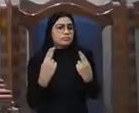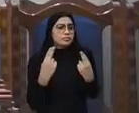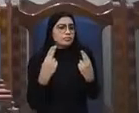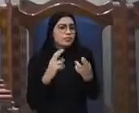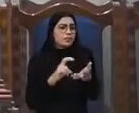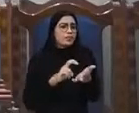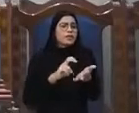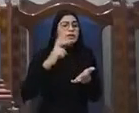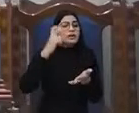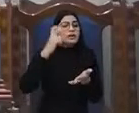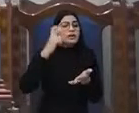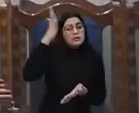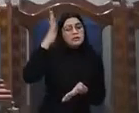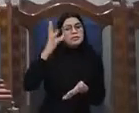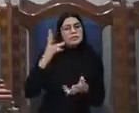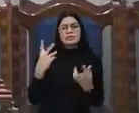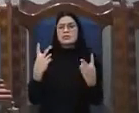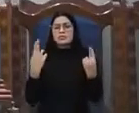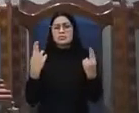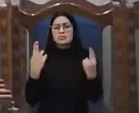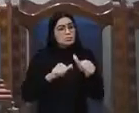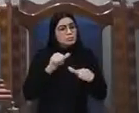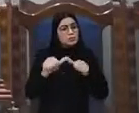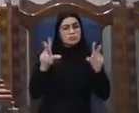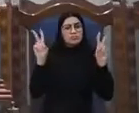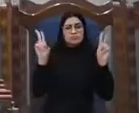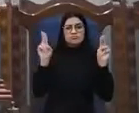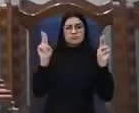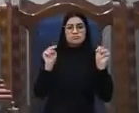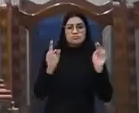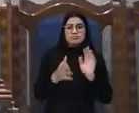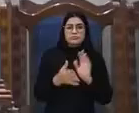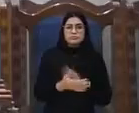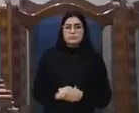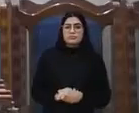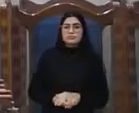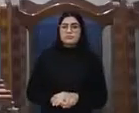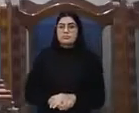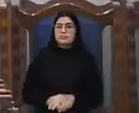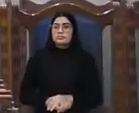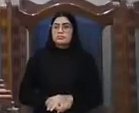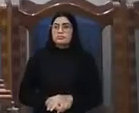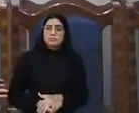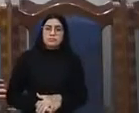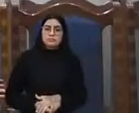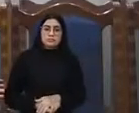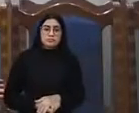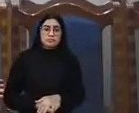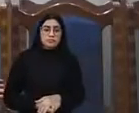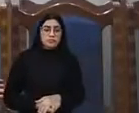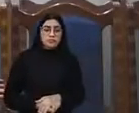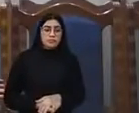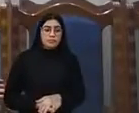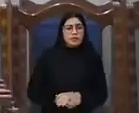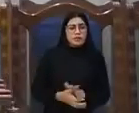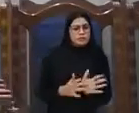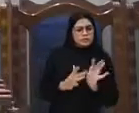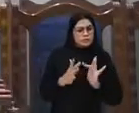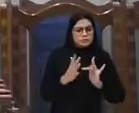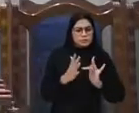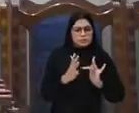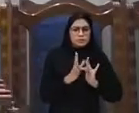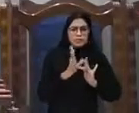mesmo Deus. Nada muda. Ele entrou no templo de portas fechadas. Ele andou sobre as águas